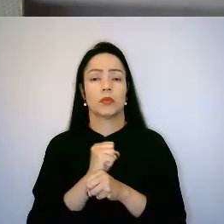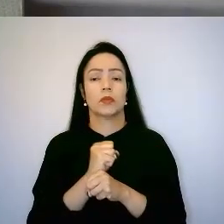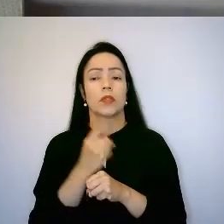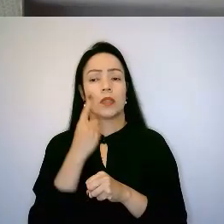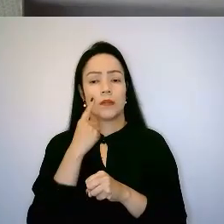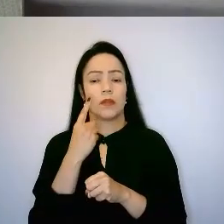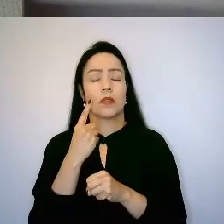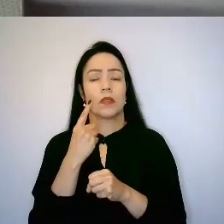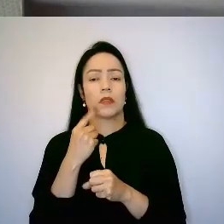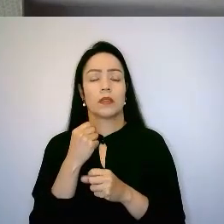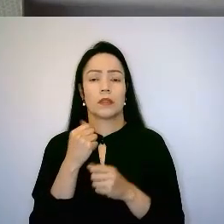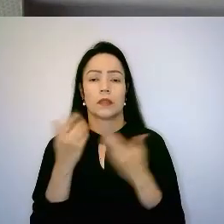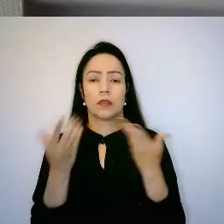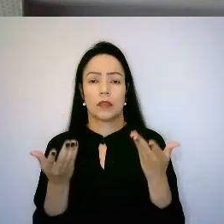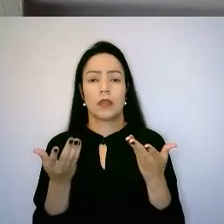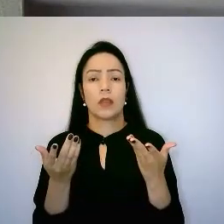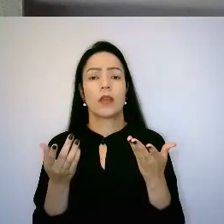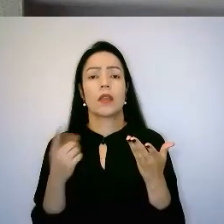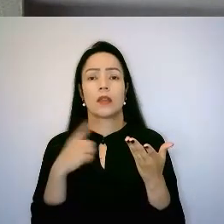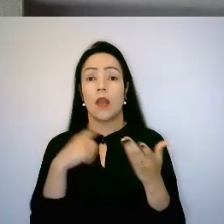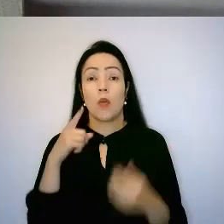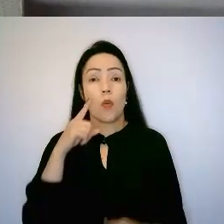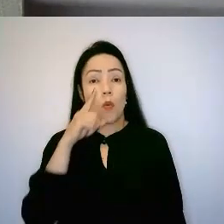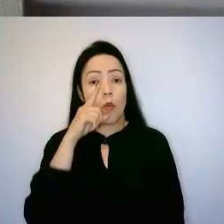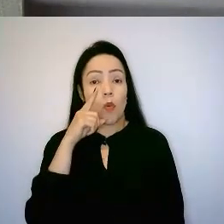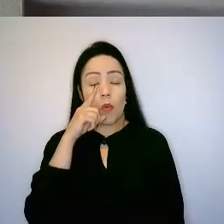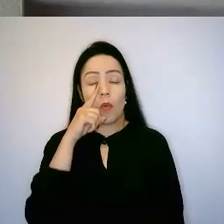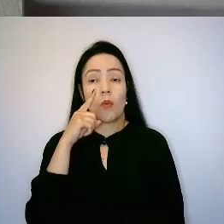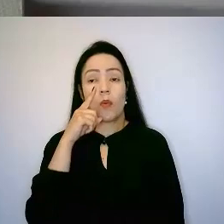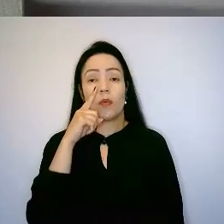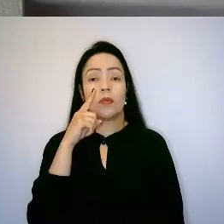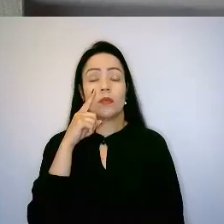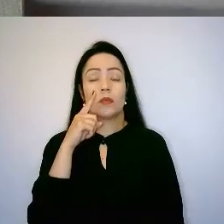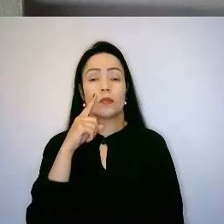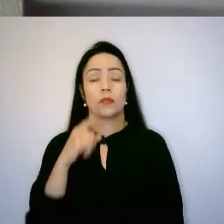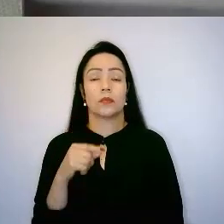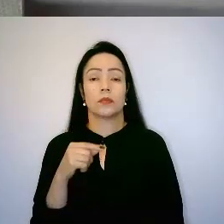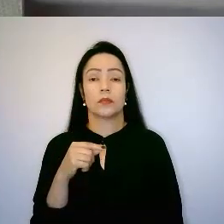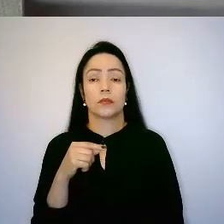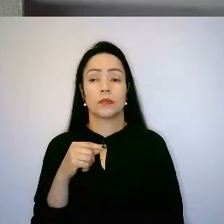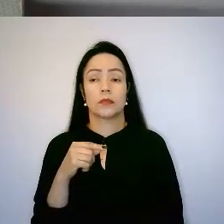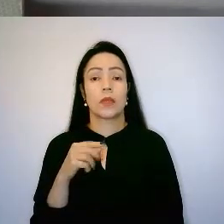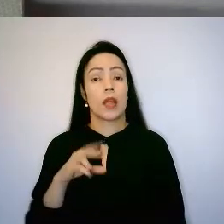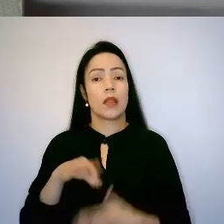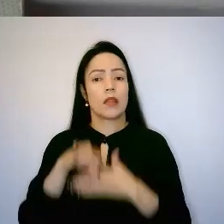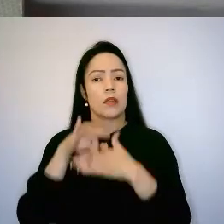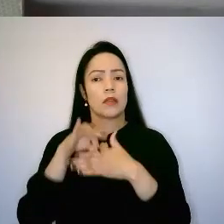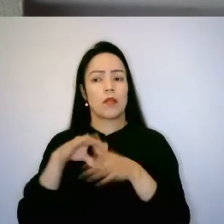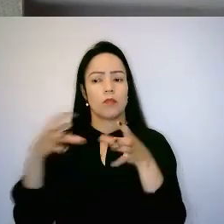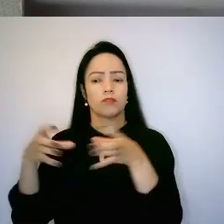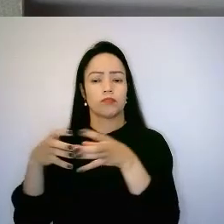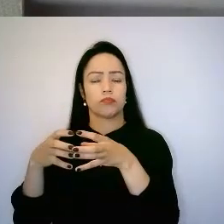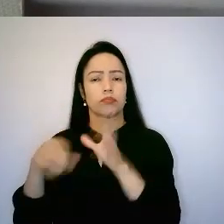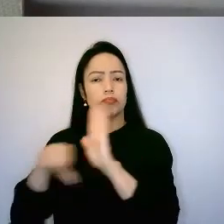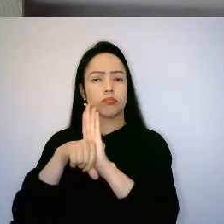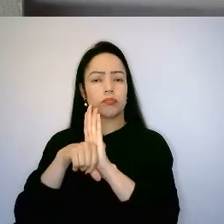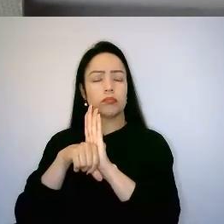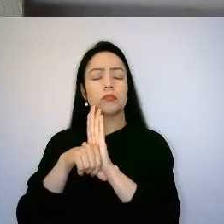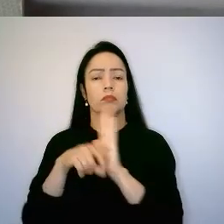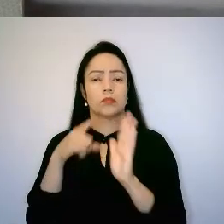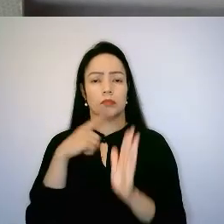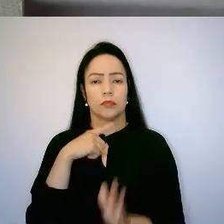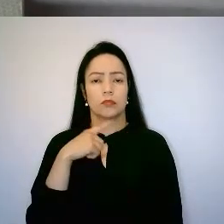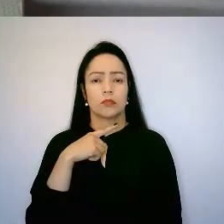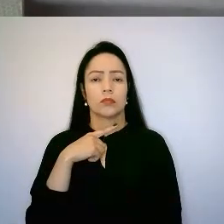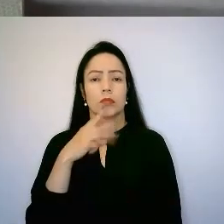recorrente que apresenta alta periculosidade pode ter sido líder de Facção inteligência do artigo 33 para o segundo